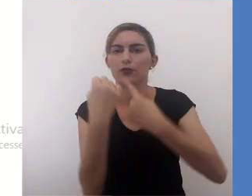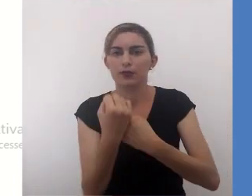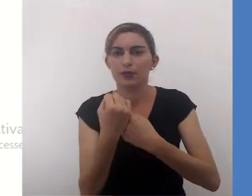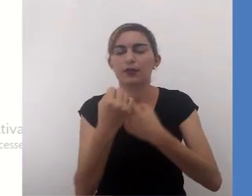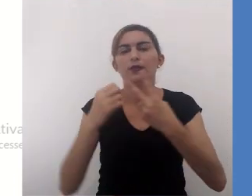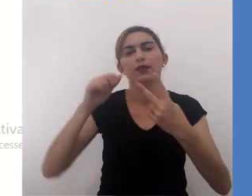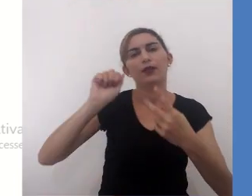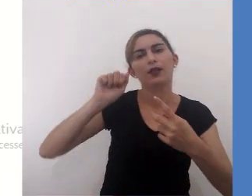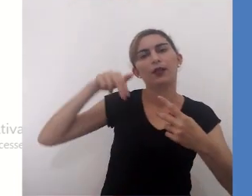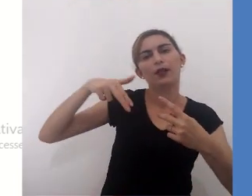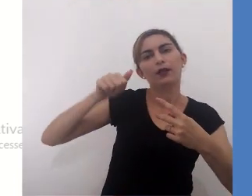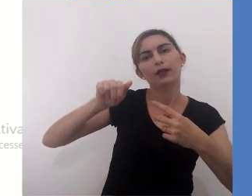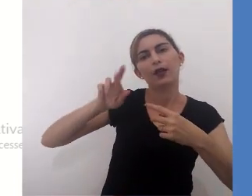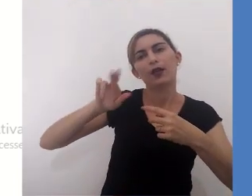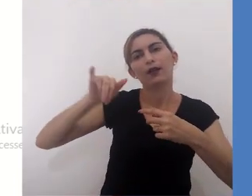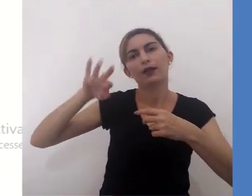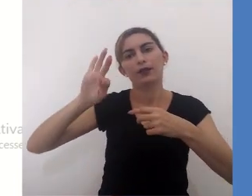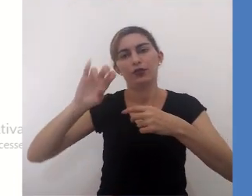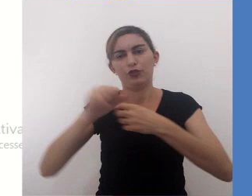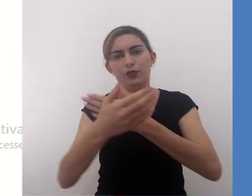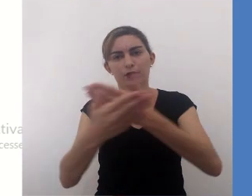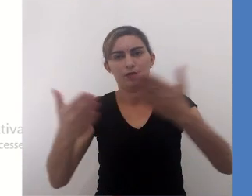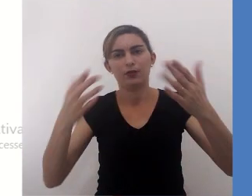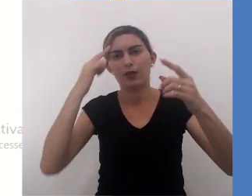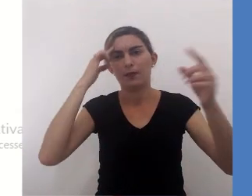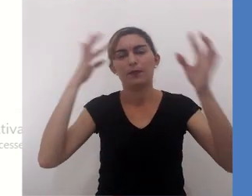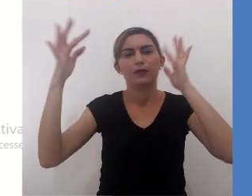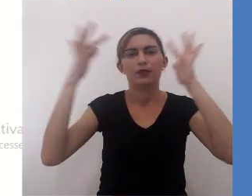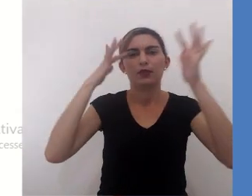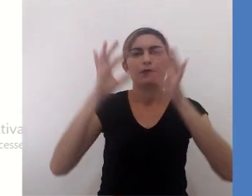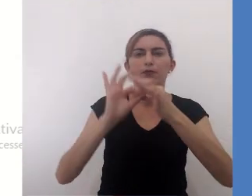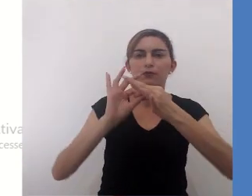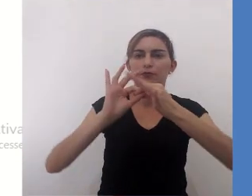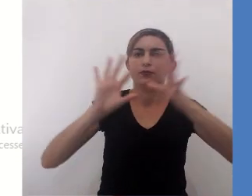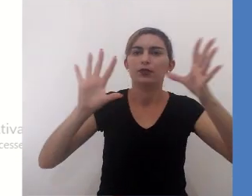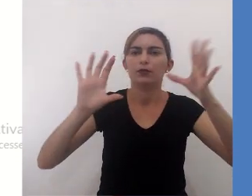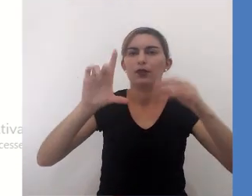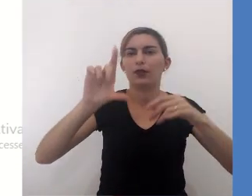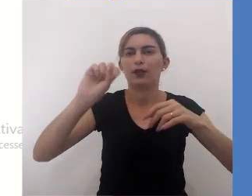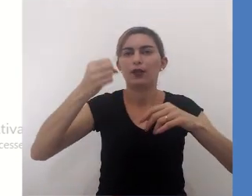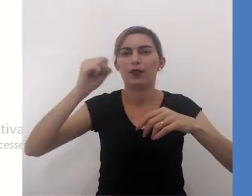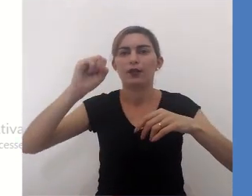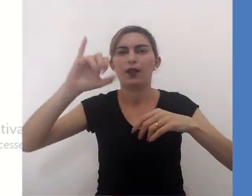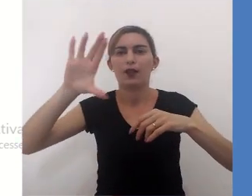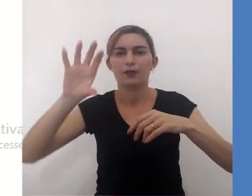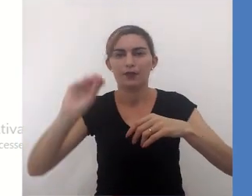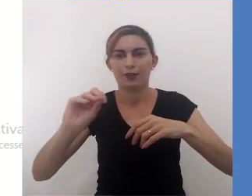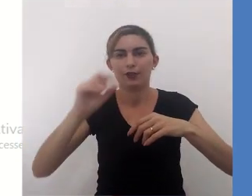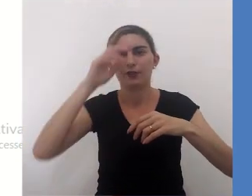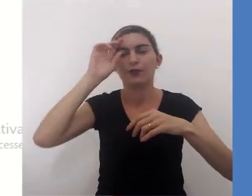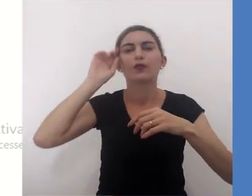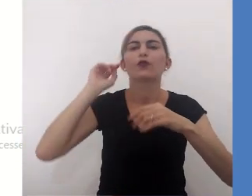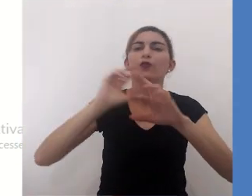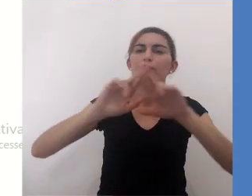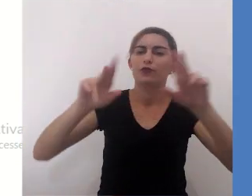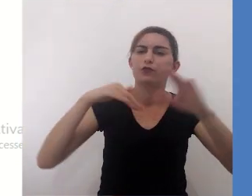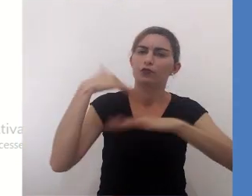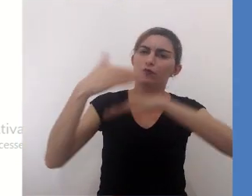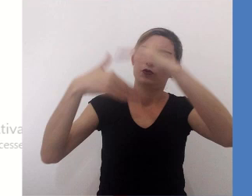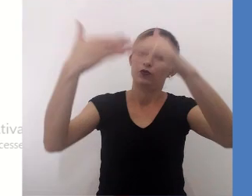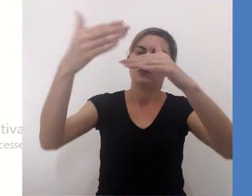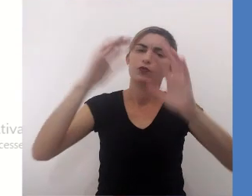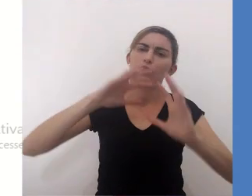socialistas e anarquistas. Para os pensadores do liberalismo clássico, né? A base do avanço